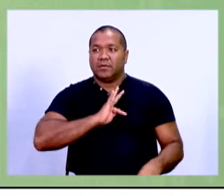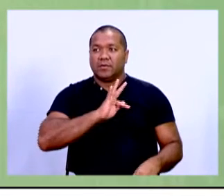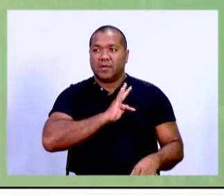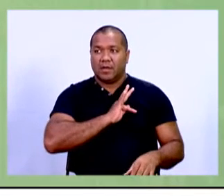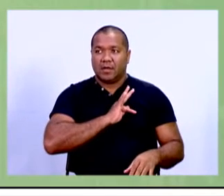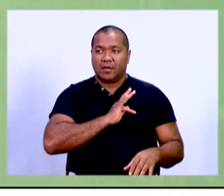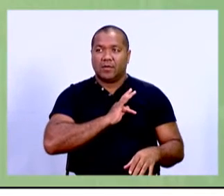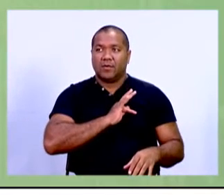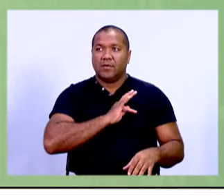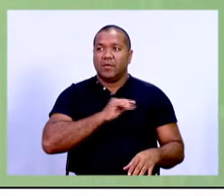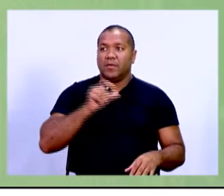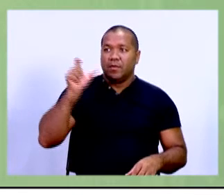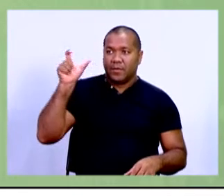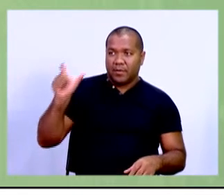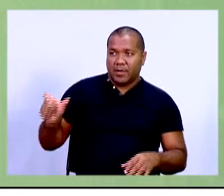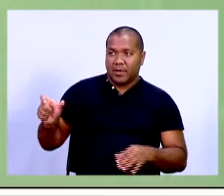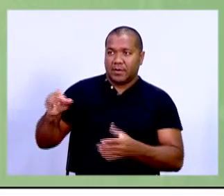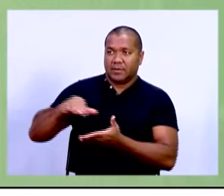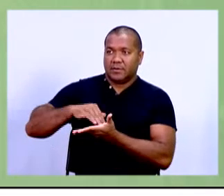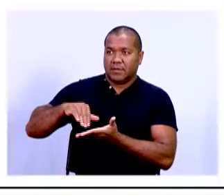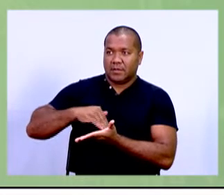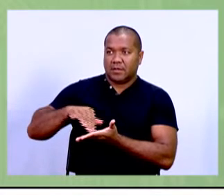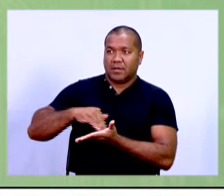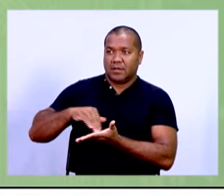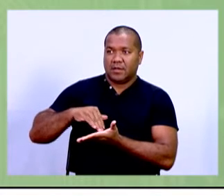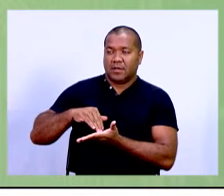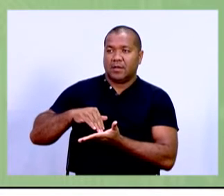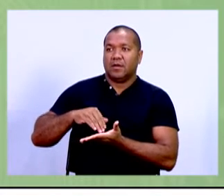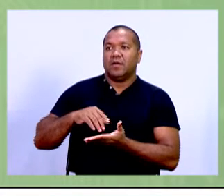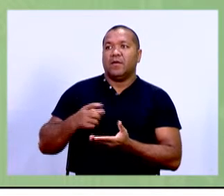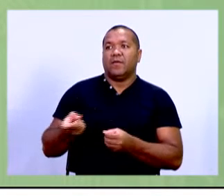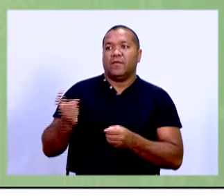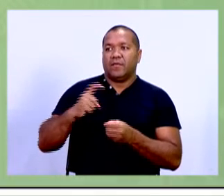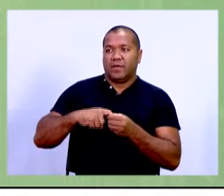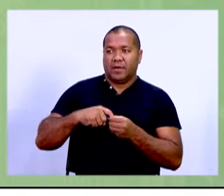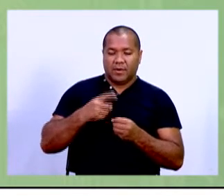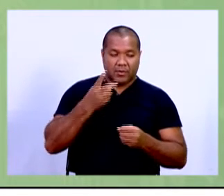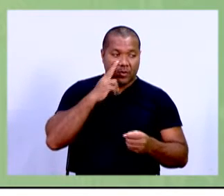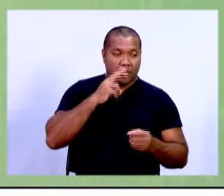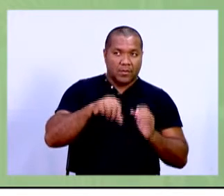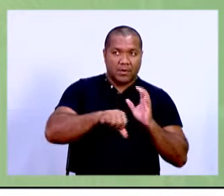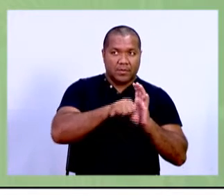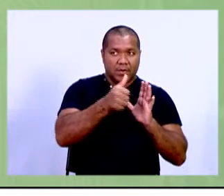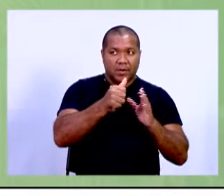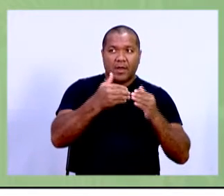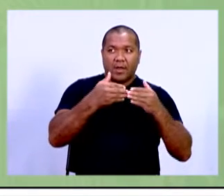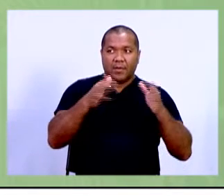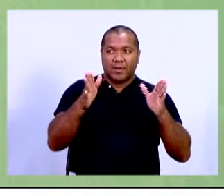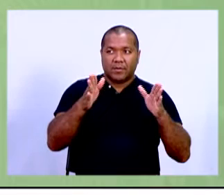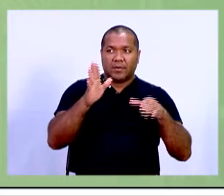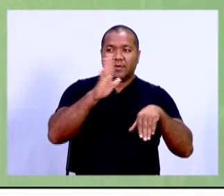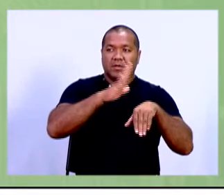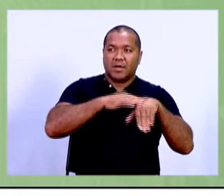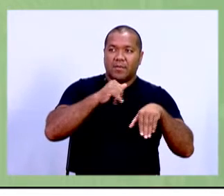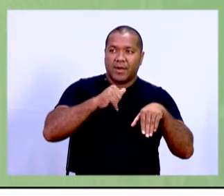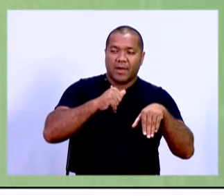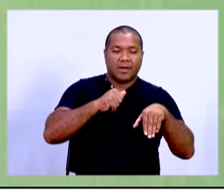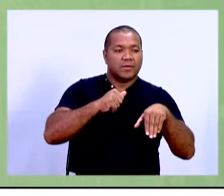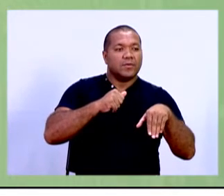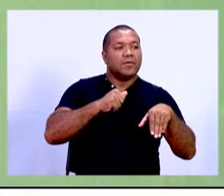pelo atendente. Olha só, eu vou voltar aqui um slide. Abertura de chamado técnico